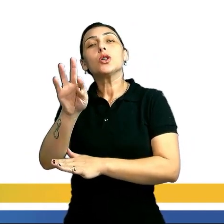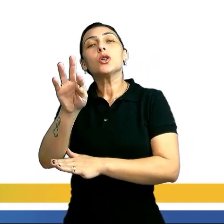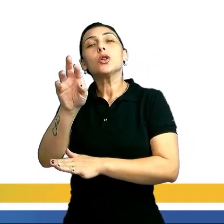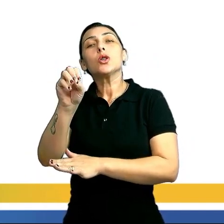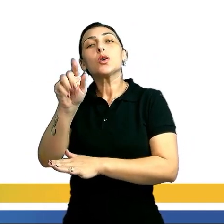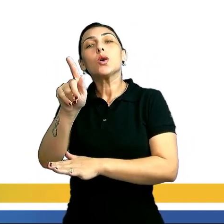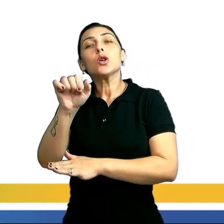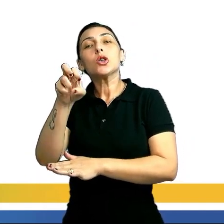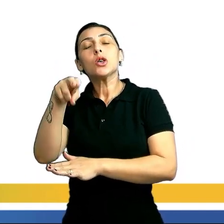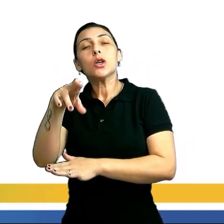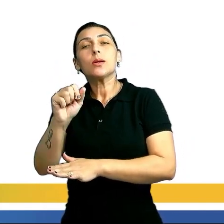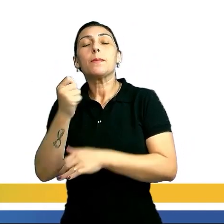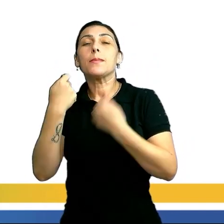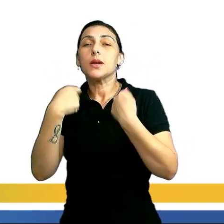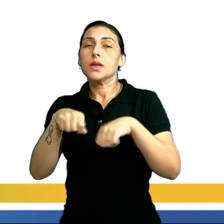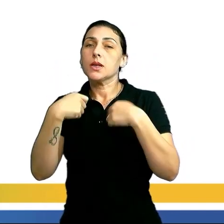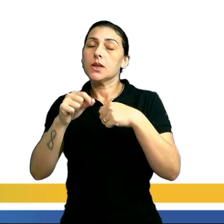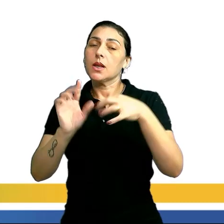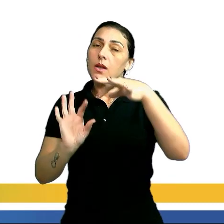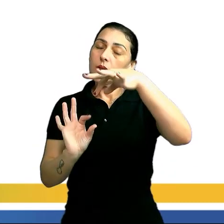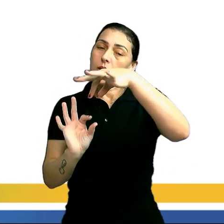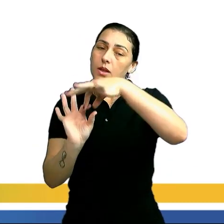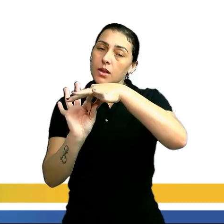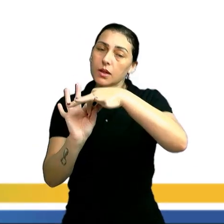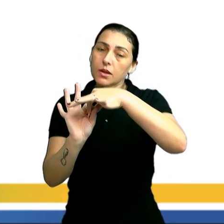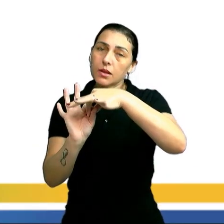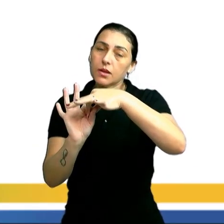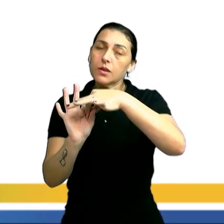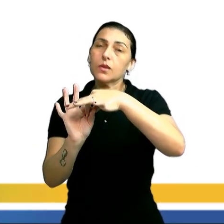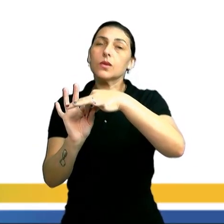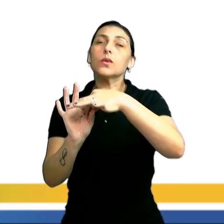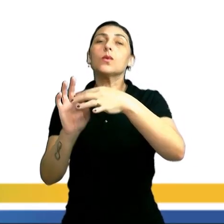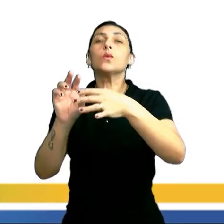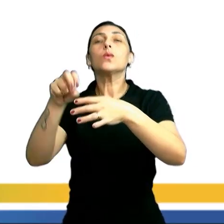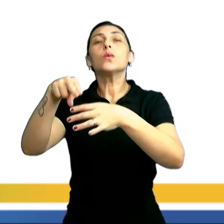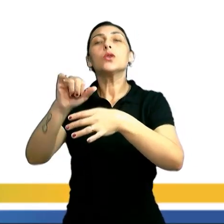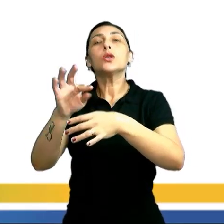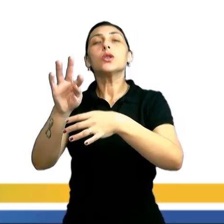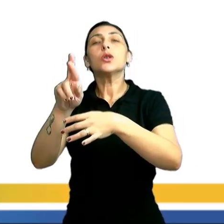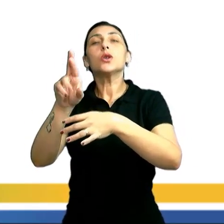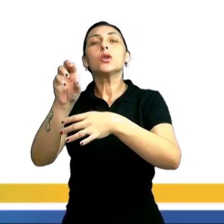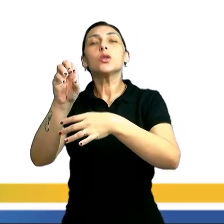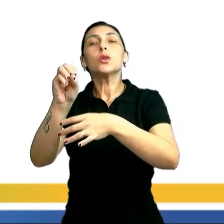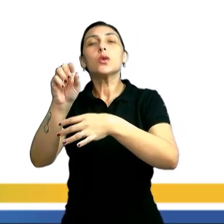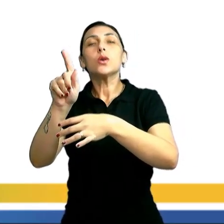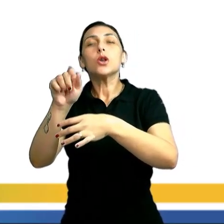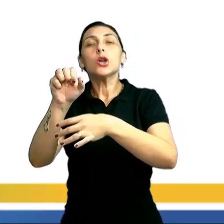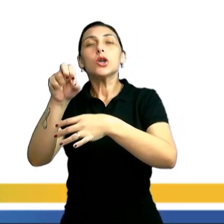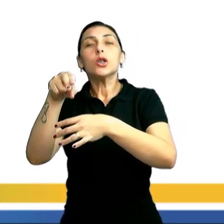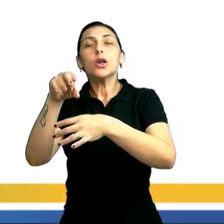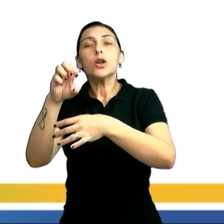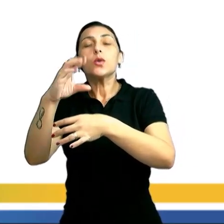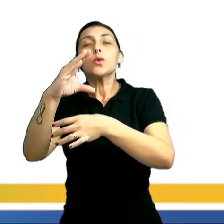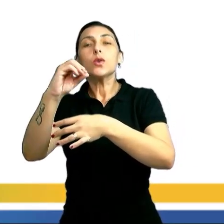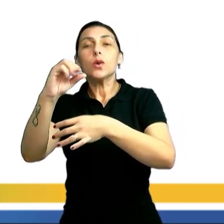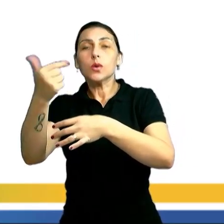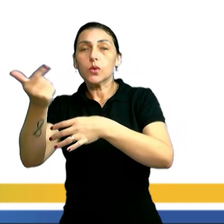ligação peptídica, ela deve marcar dessa ligação que está entre o nitrogênio e o carbono, ok?